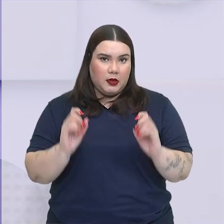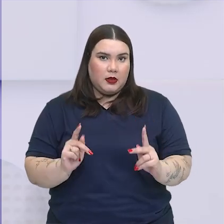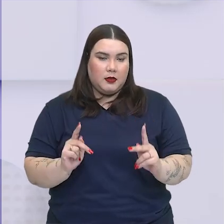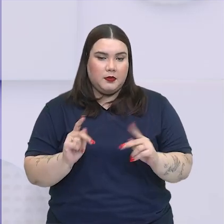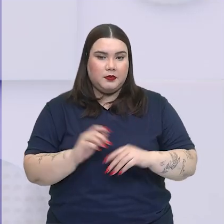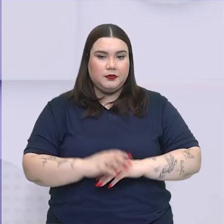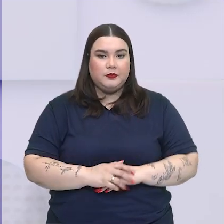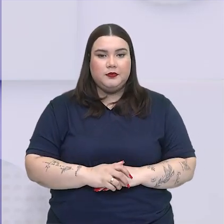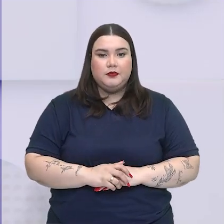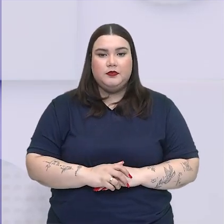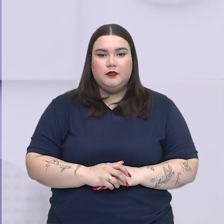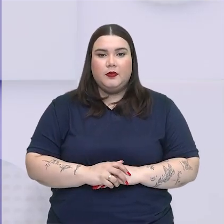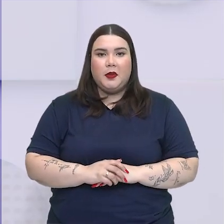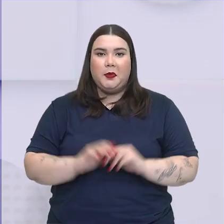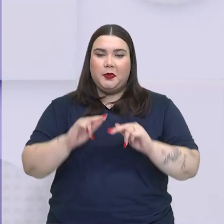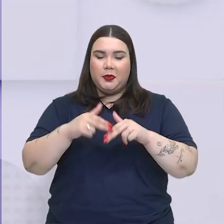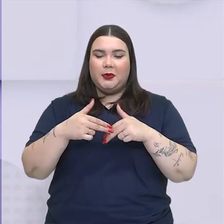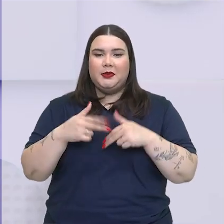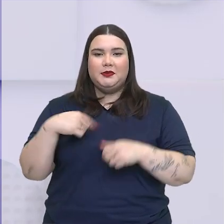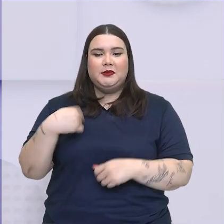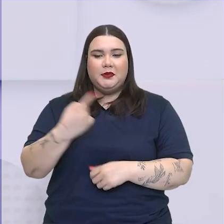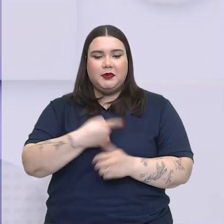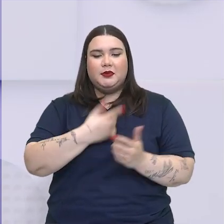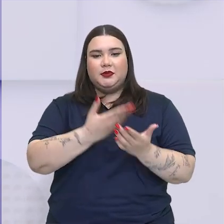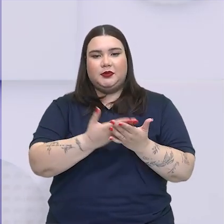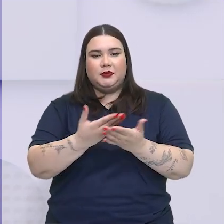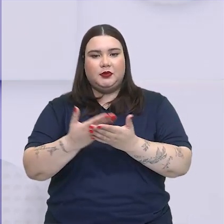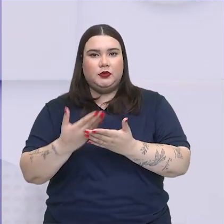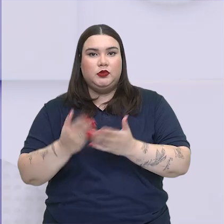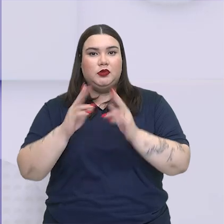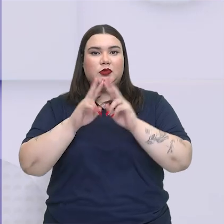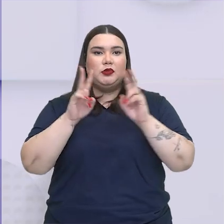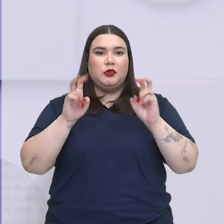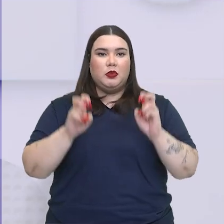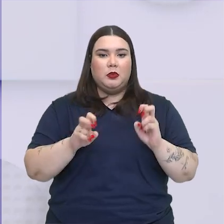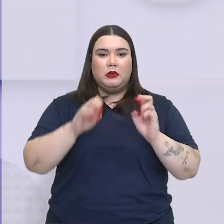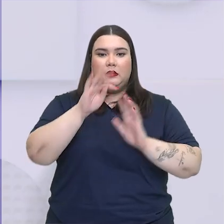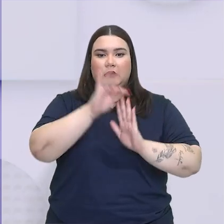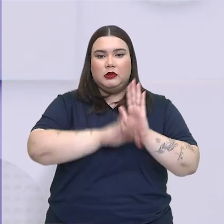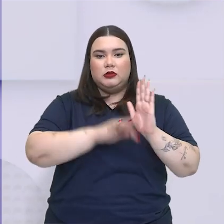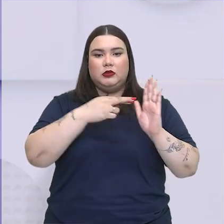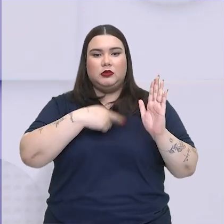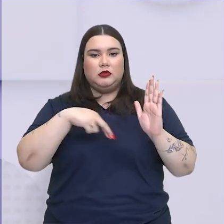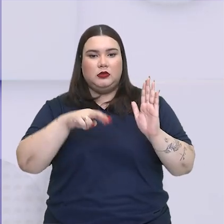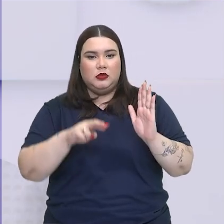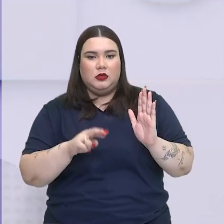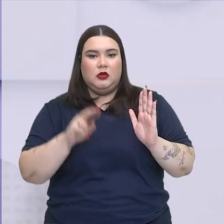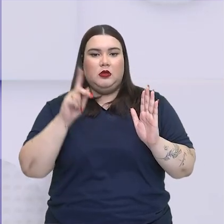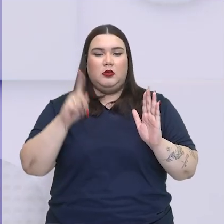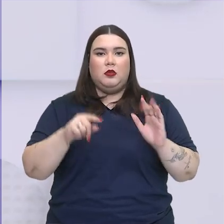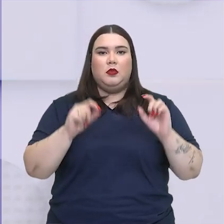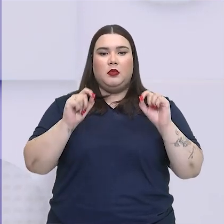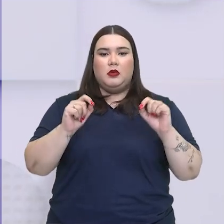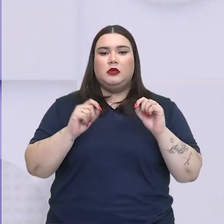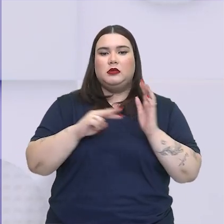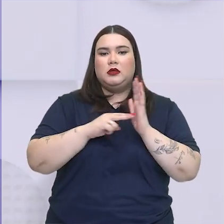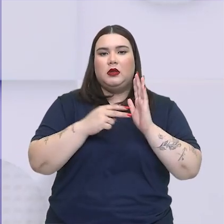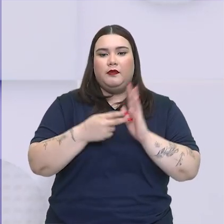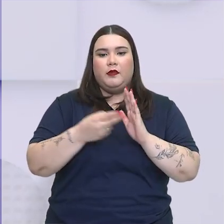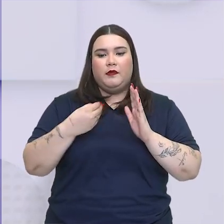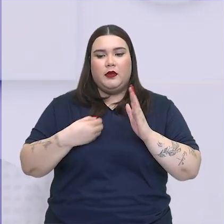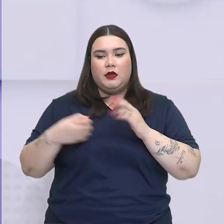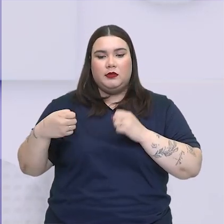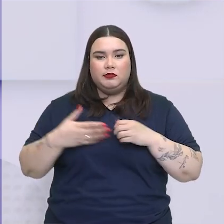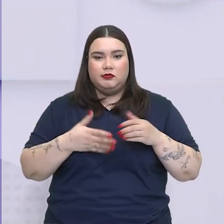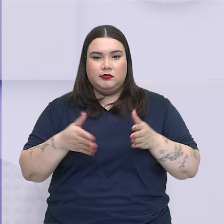Tudo bem? Então, por isso que a gente vai falar que muitas das vezes os escritos sagrados têm essa dimensão de lâmpada para o